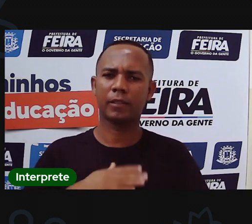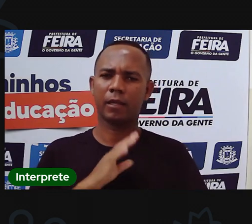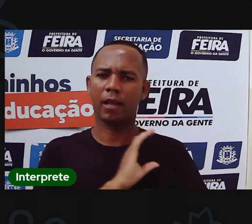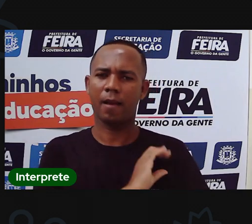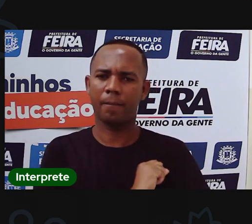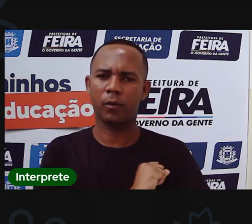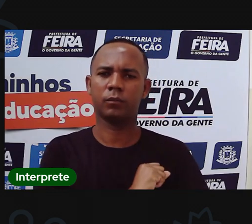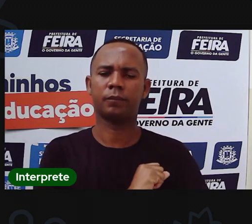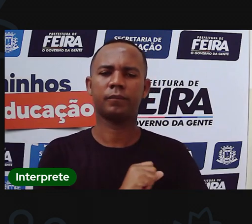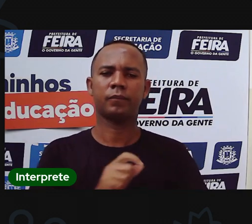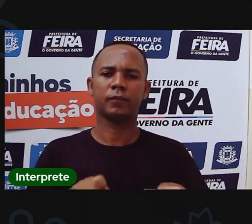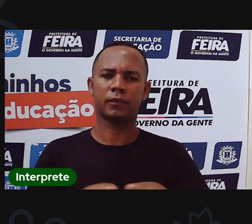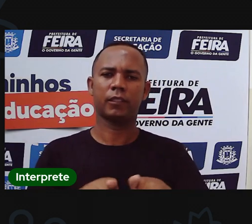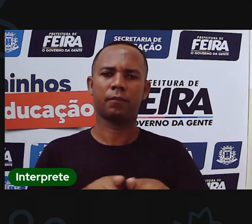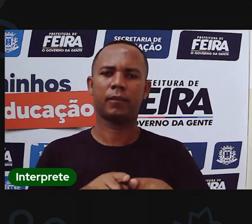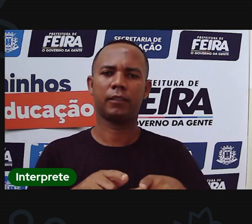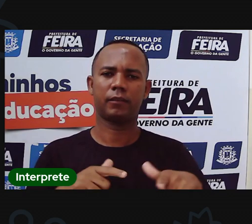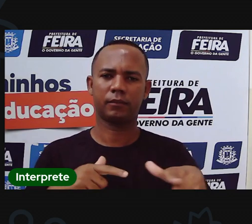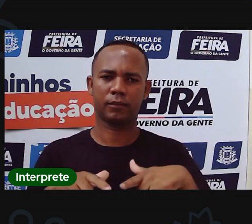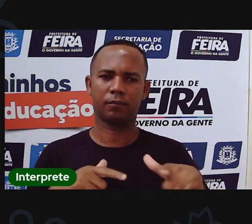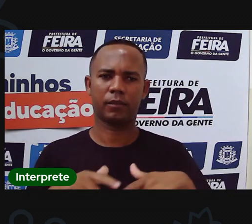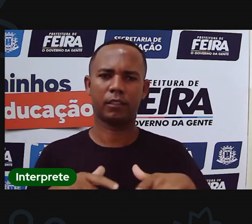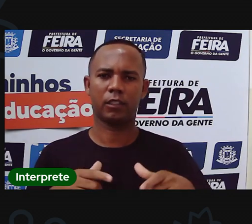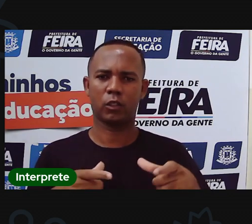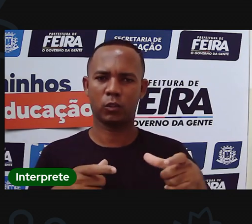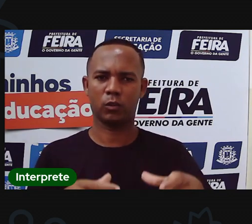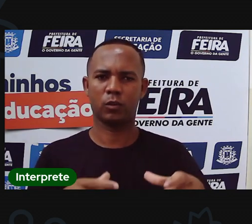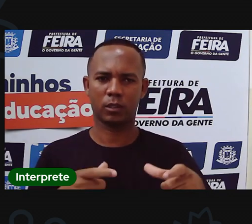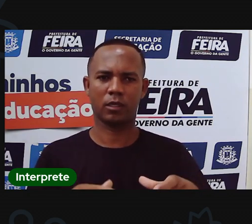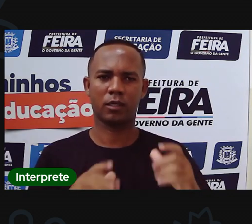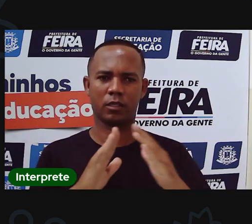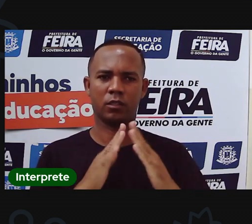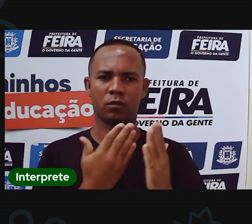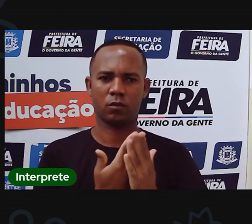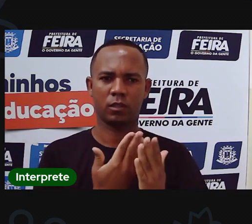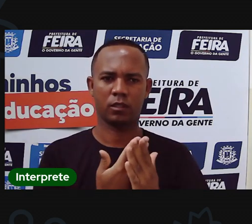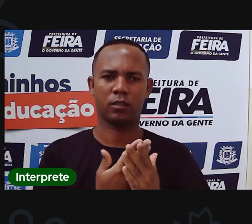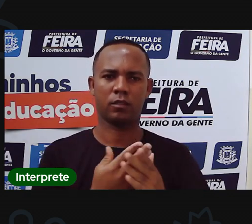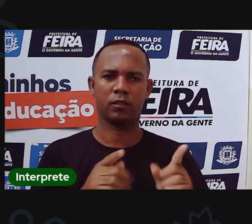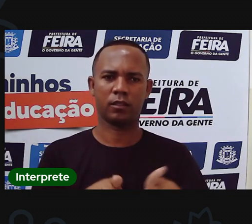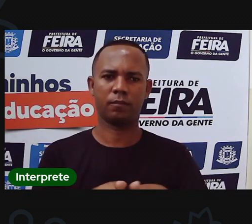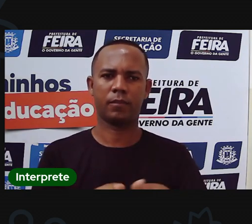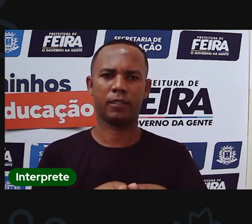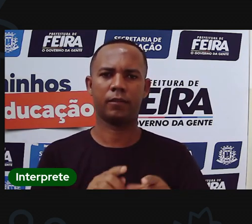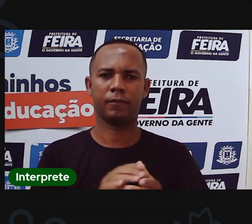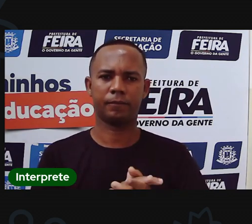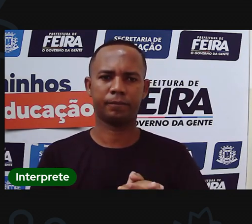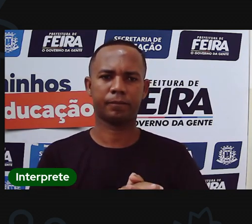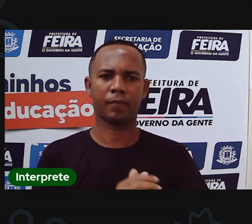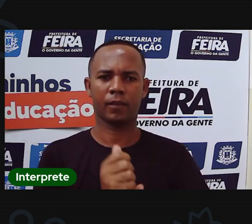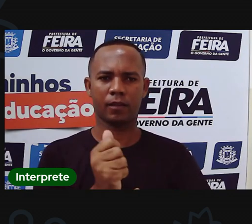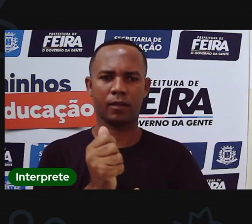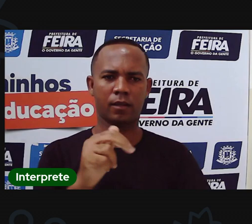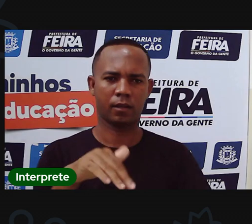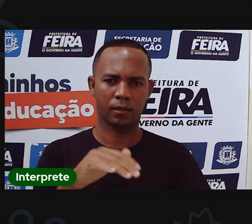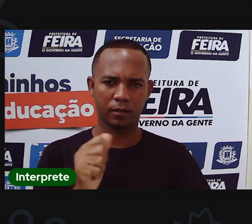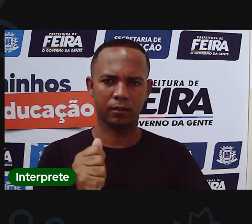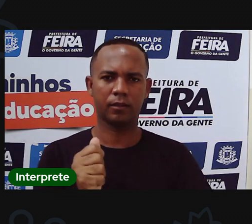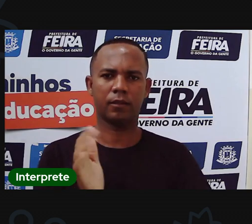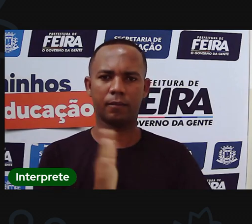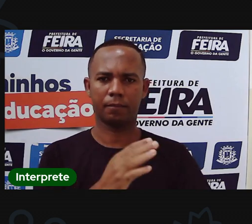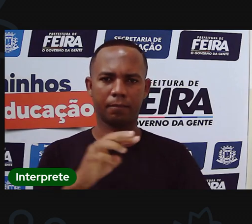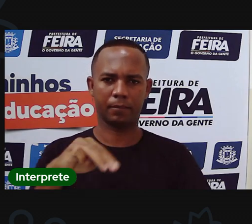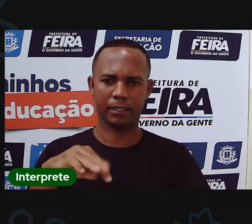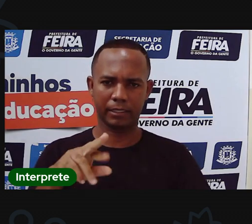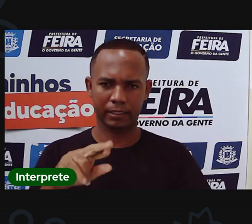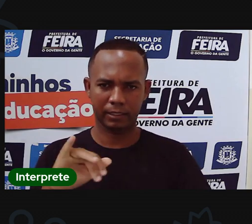também trabalhei lá na Ana Brandoa e foi uma experiência incrível. A Escola Municipal Ana Maria Alves dos Santos, a